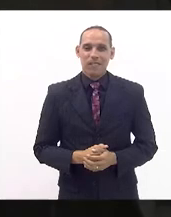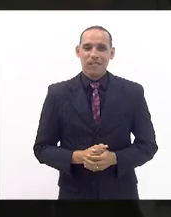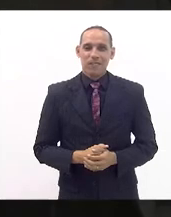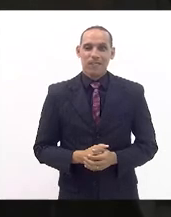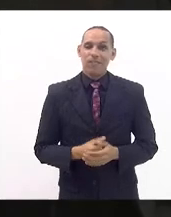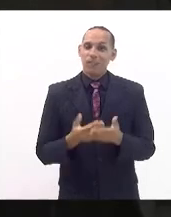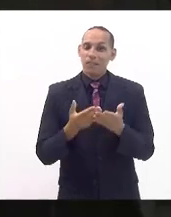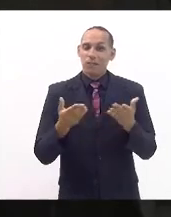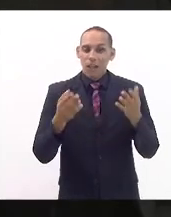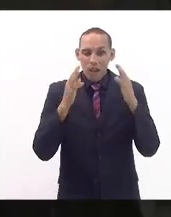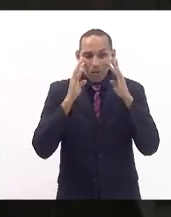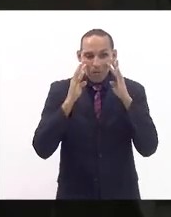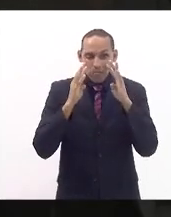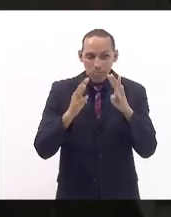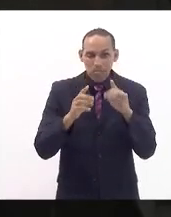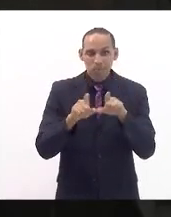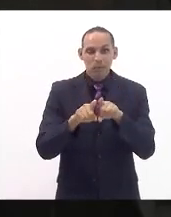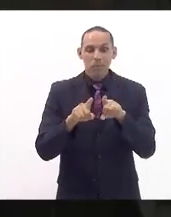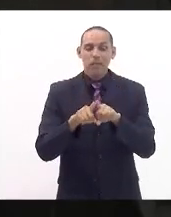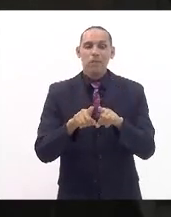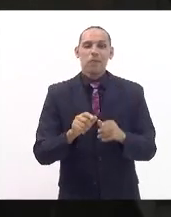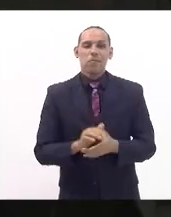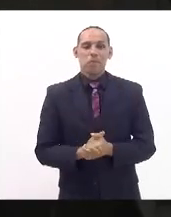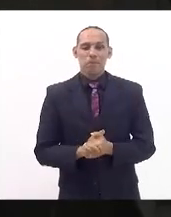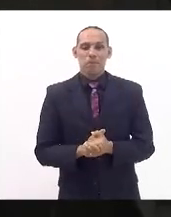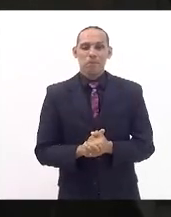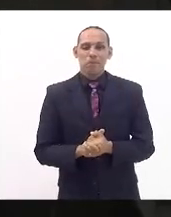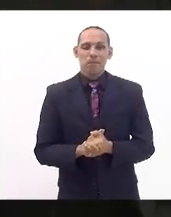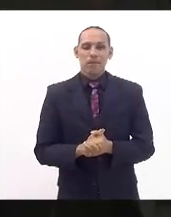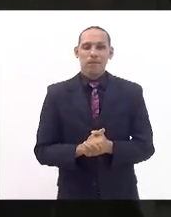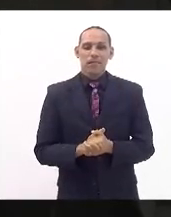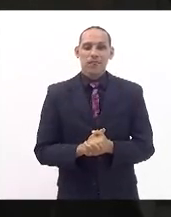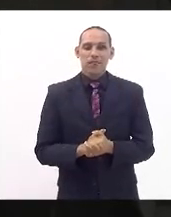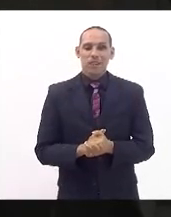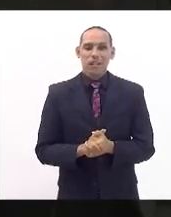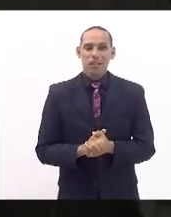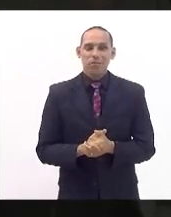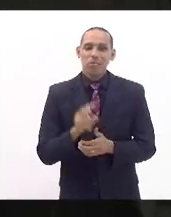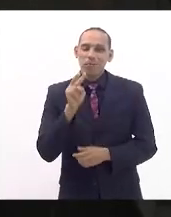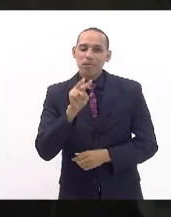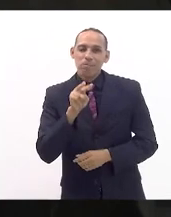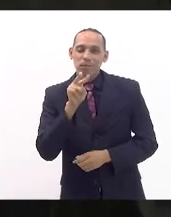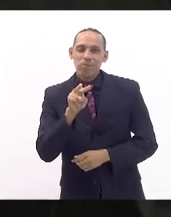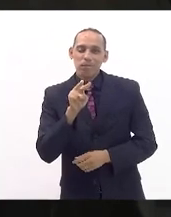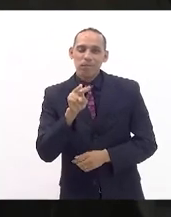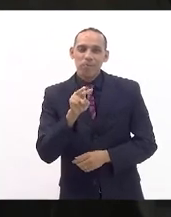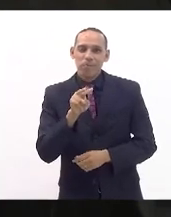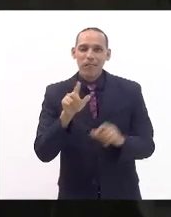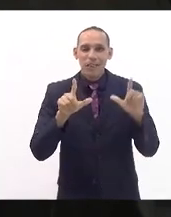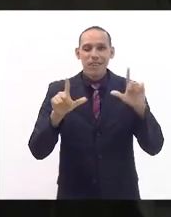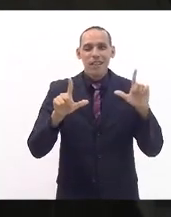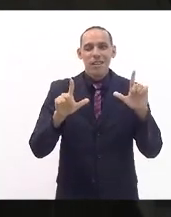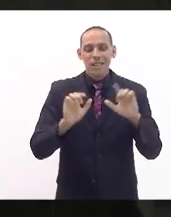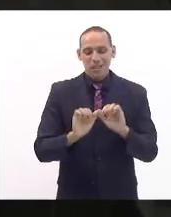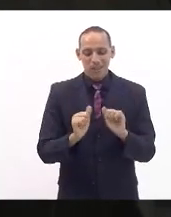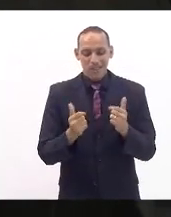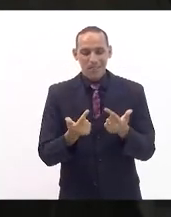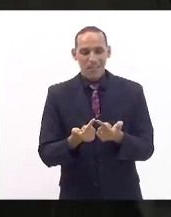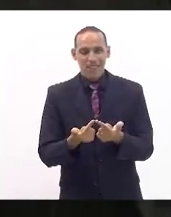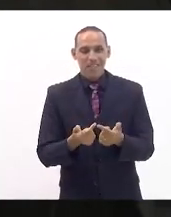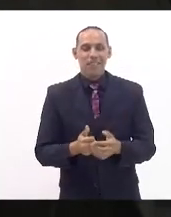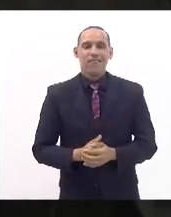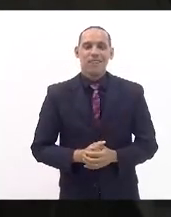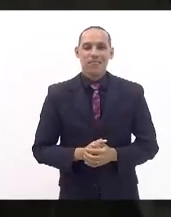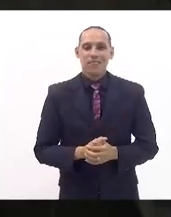Senhoras e senhores telespectadores que também nos acompanham na TV Alerj.